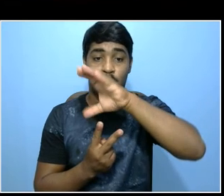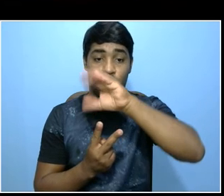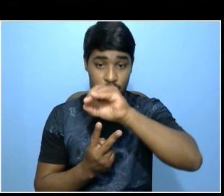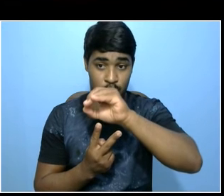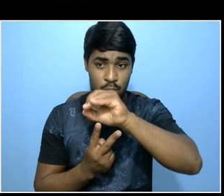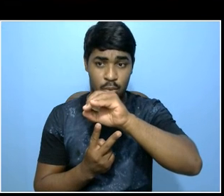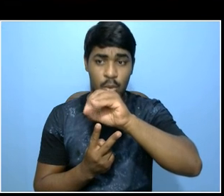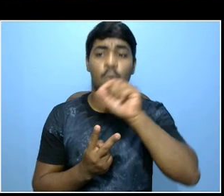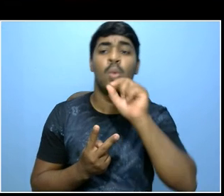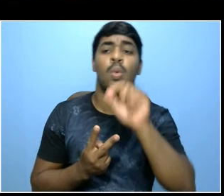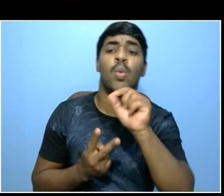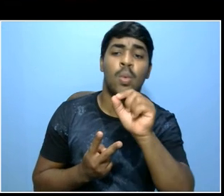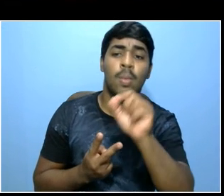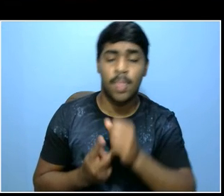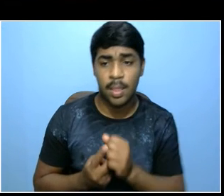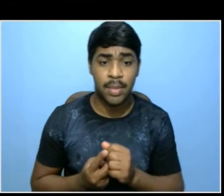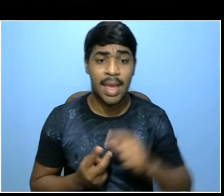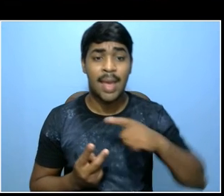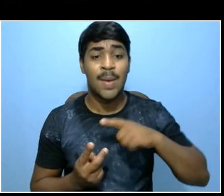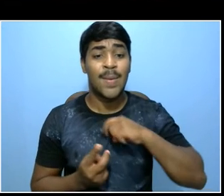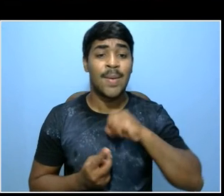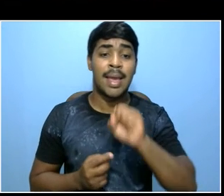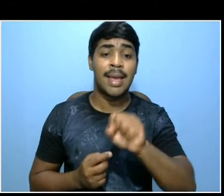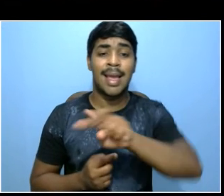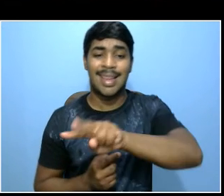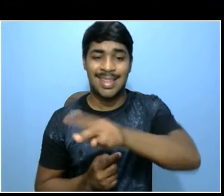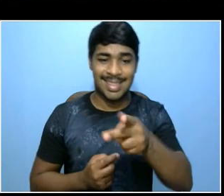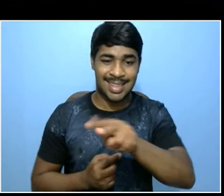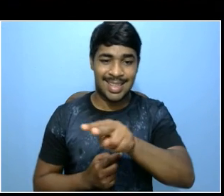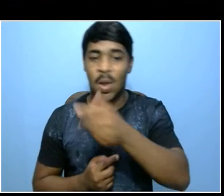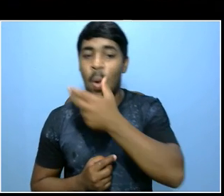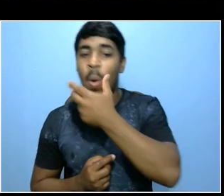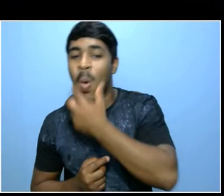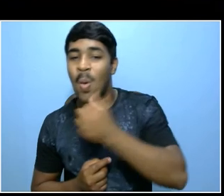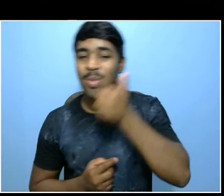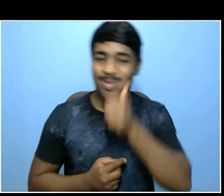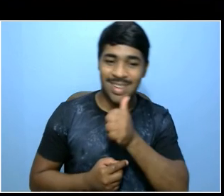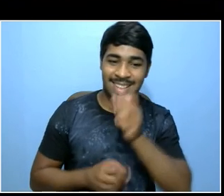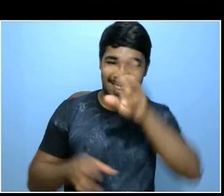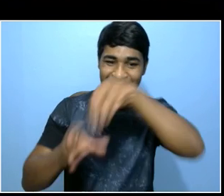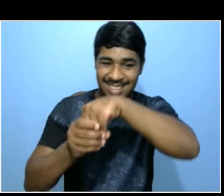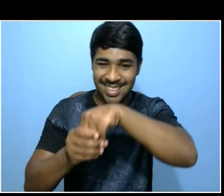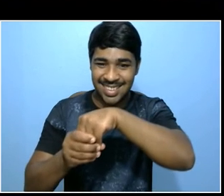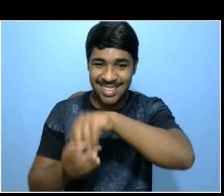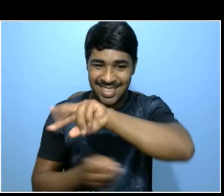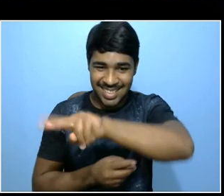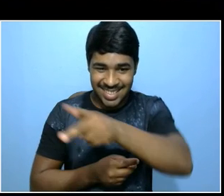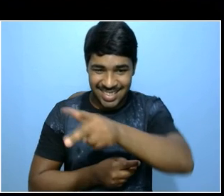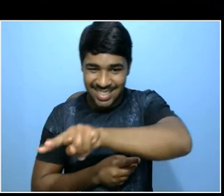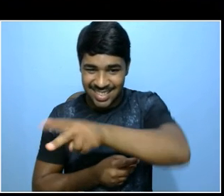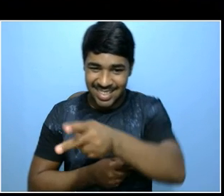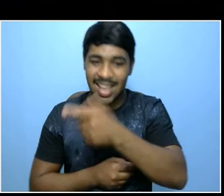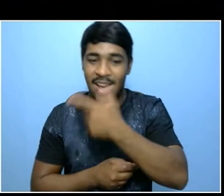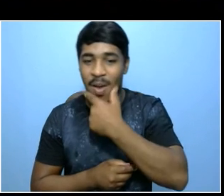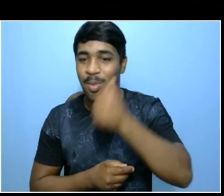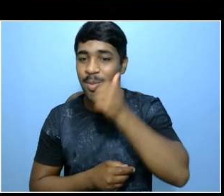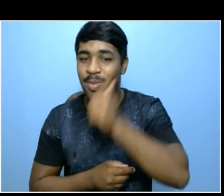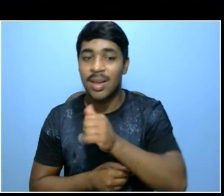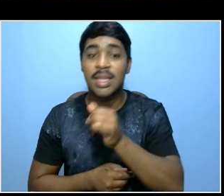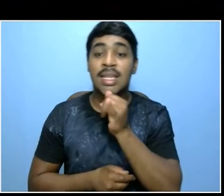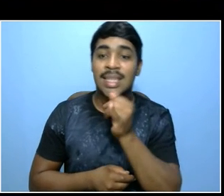monóico, é a mesma coisa que hermafrodita. É quando ele vai ter os dois sexos presentes no mesmo indivíduo. Como acontece, por exemplo,